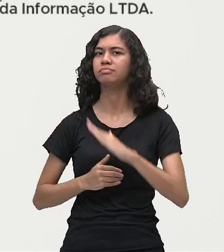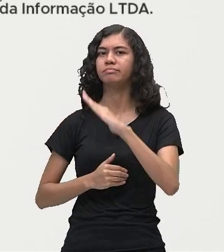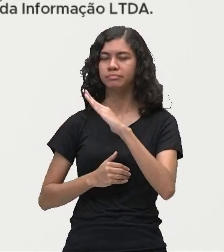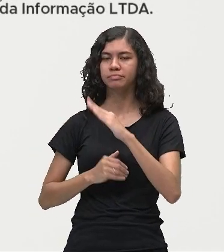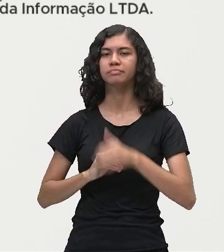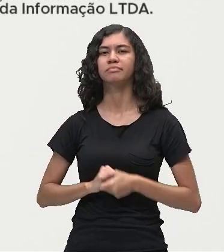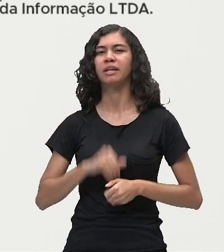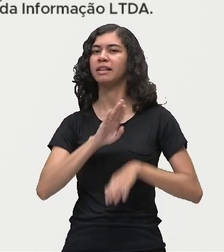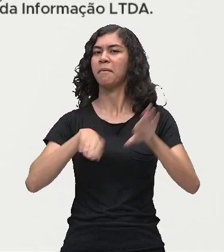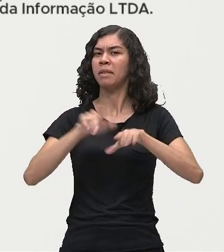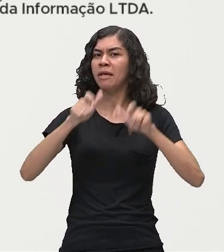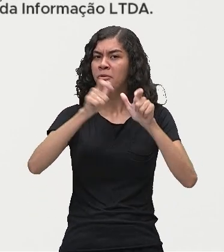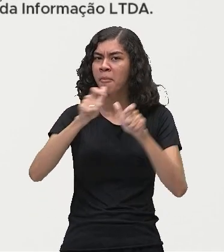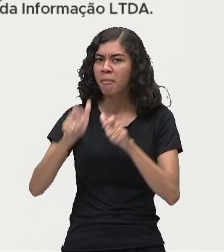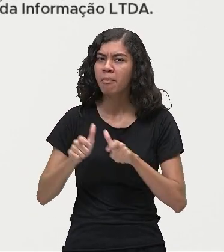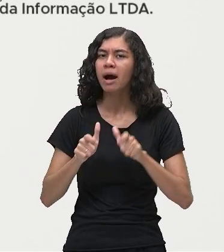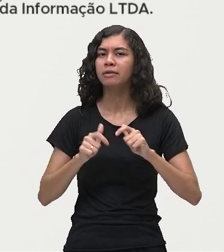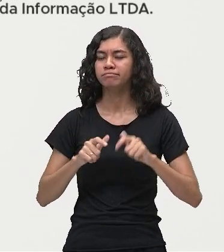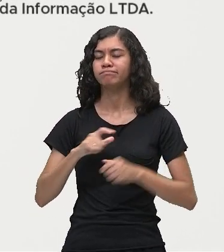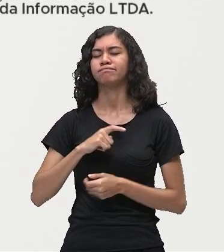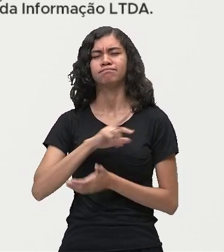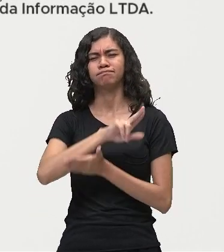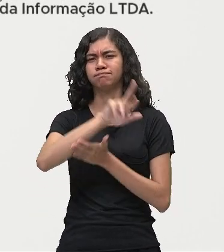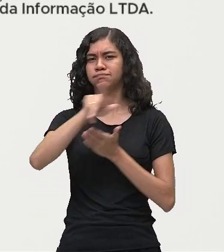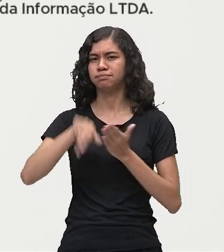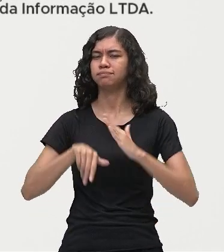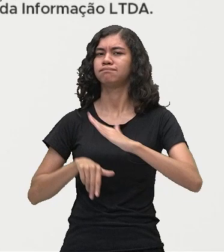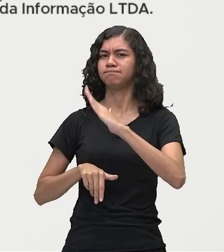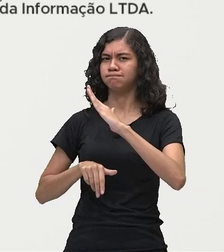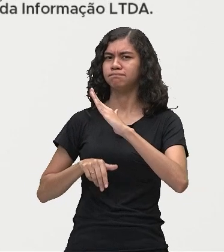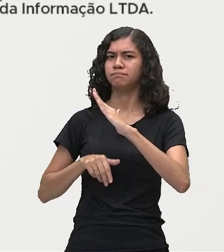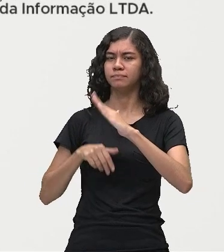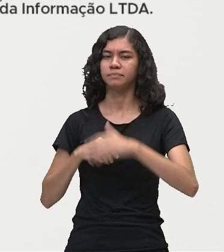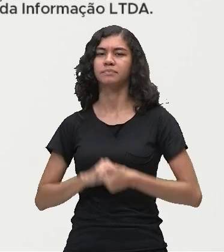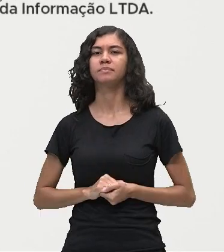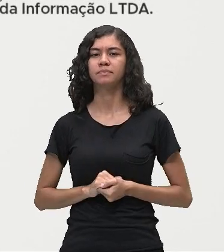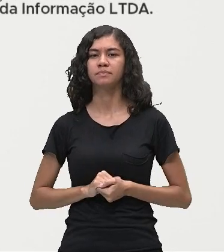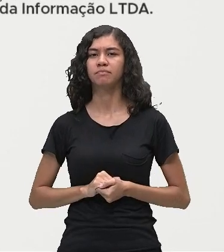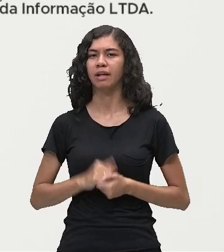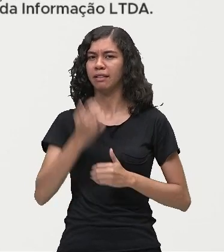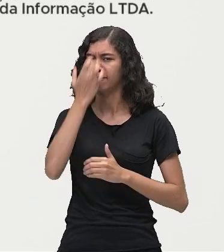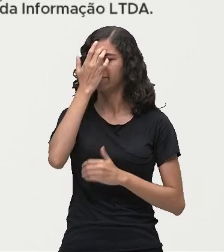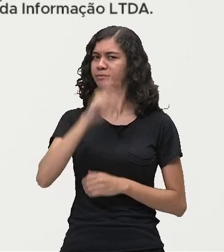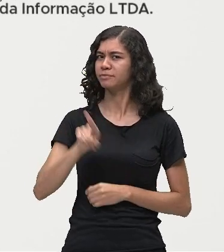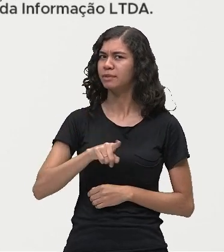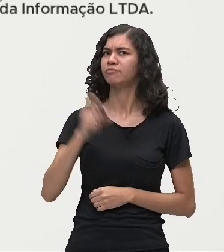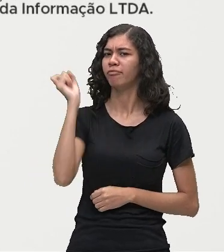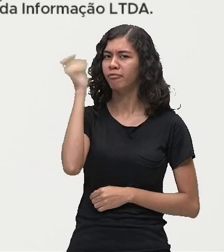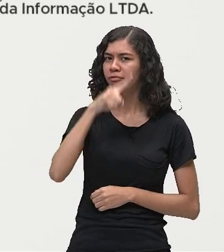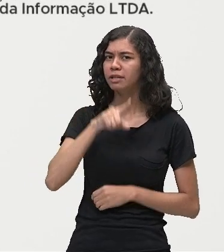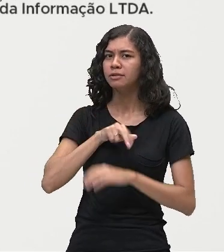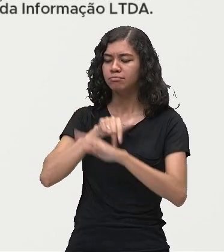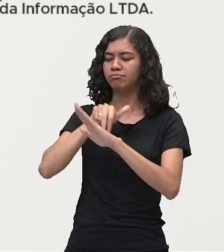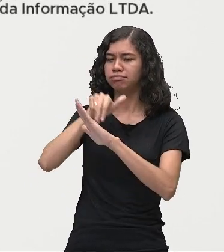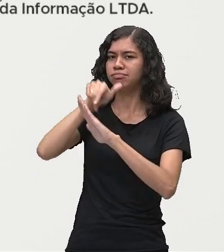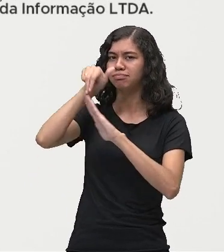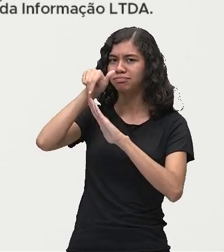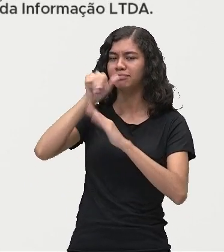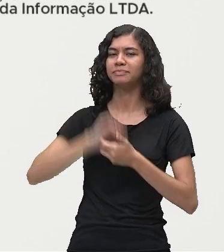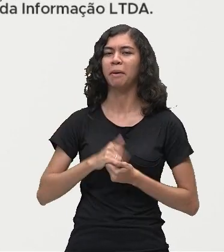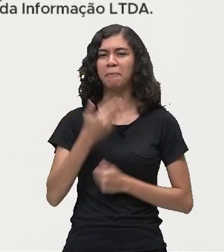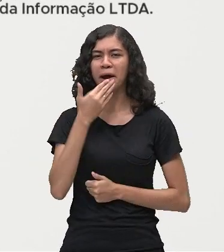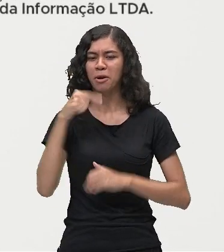Dependendo do bairro, né? Tem umas ladeiras que eu acho que elas não facilitam muito, não. Era melhor elas